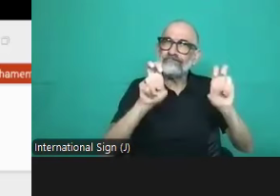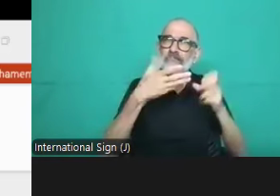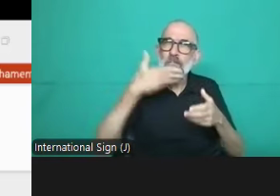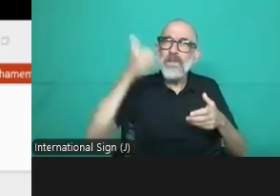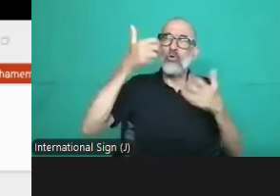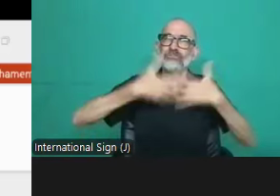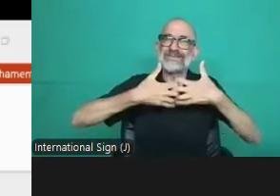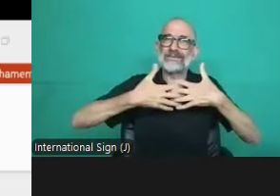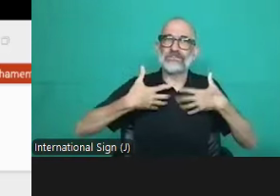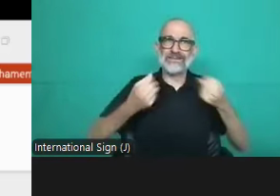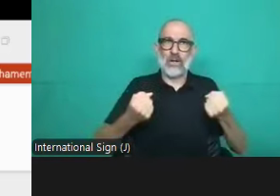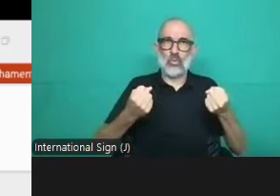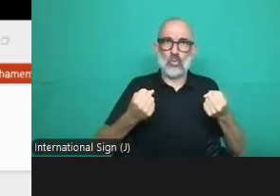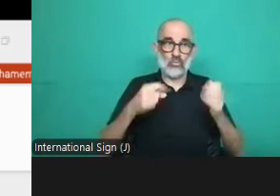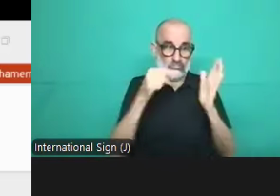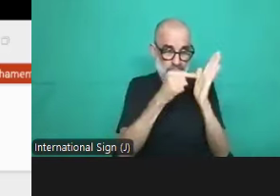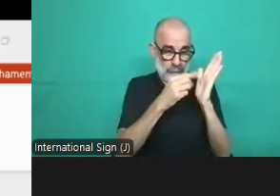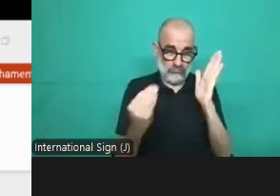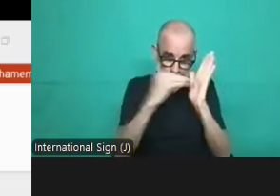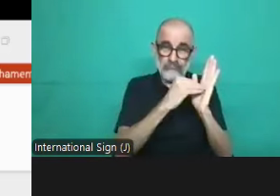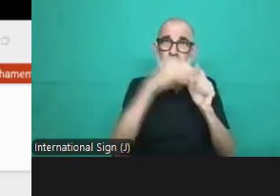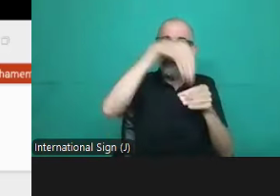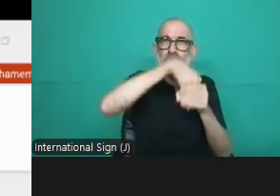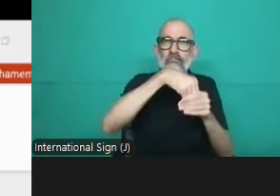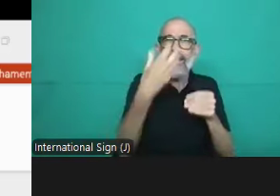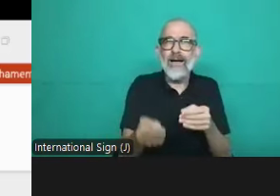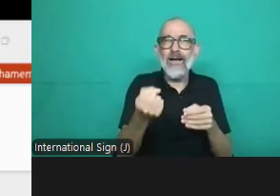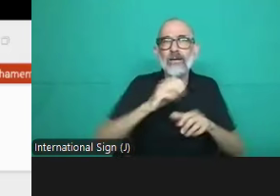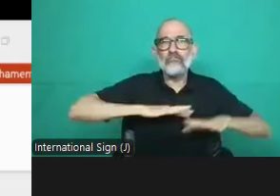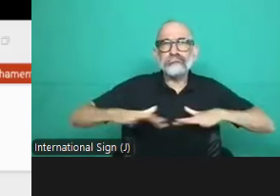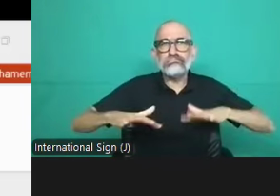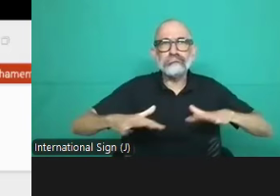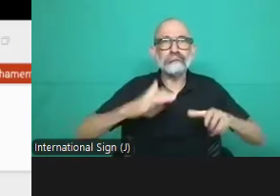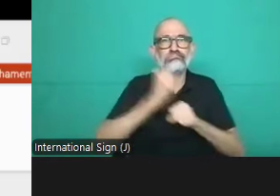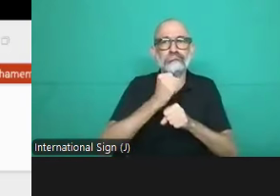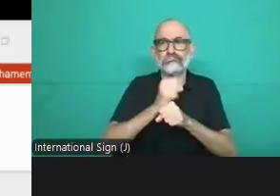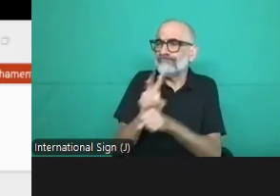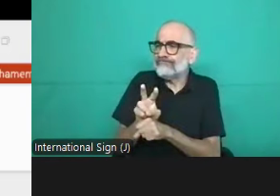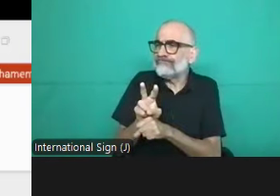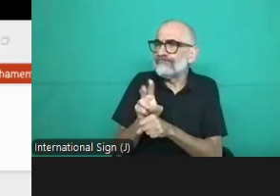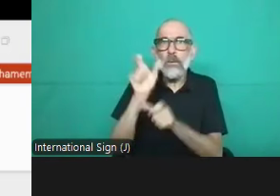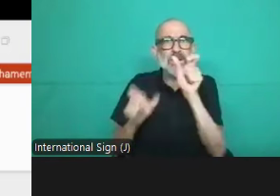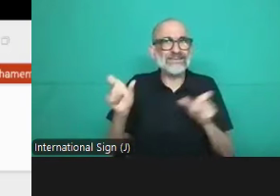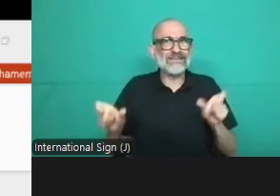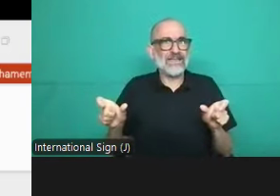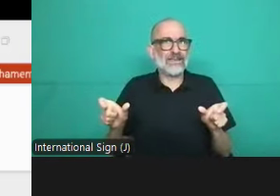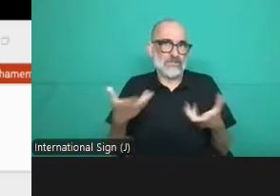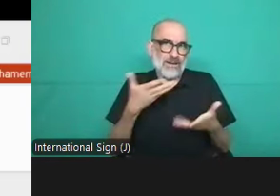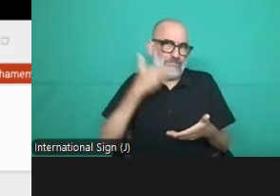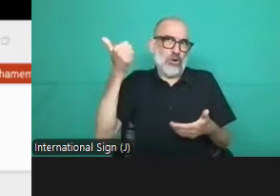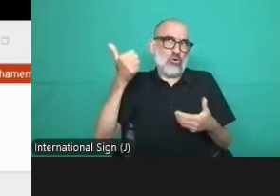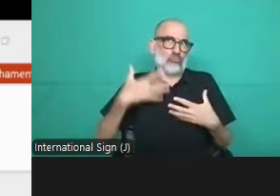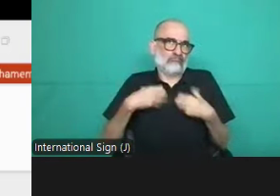resolution práticas e 36 também of a 2013, regulamentação which establishes actions for 36, the que patient estabelece safety and ações healthcare para a